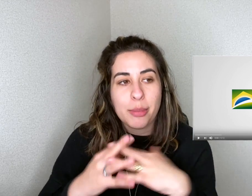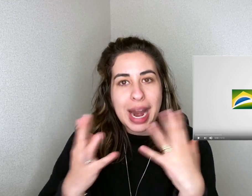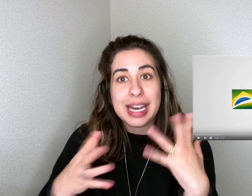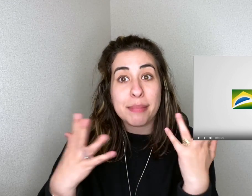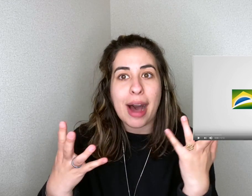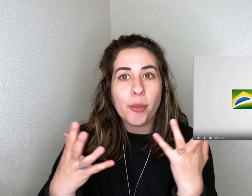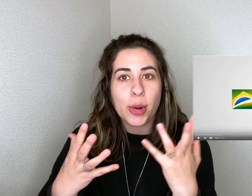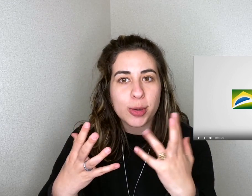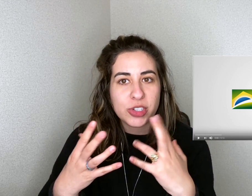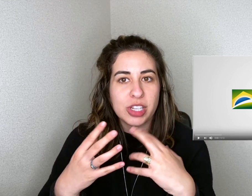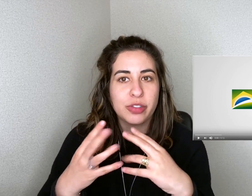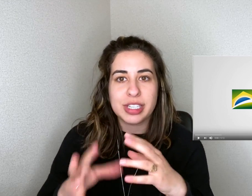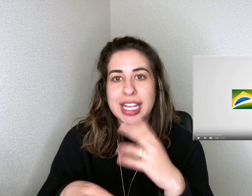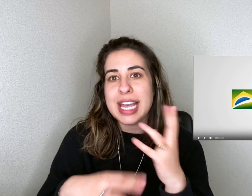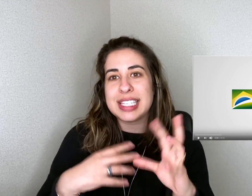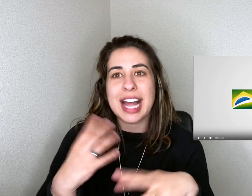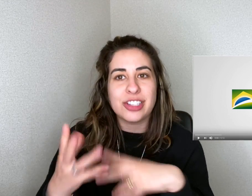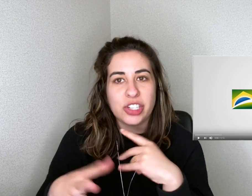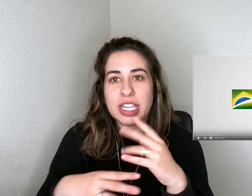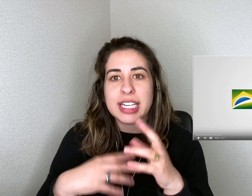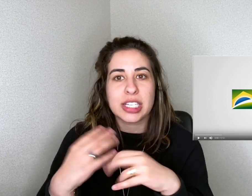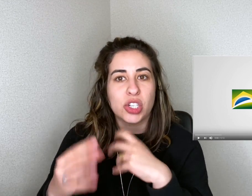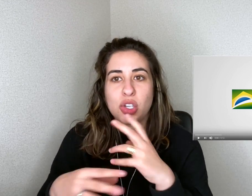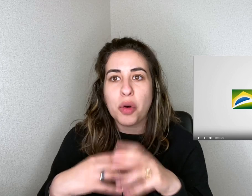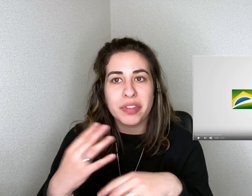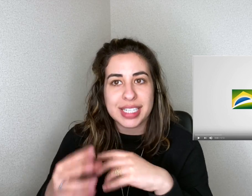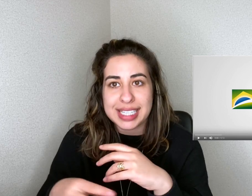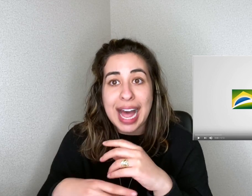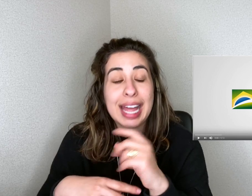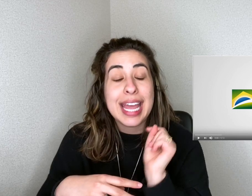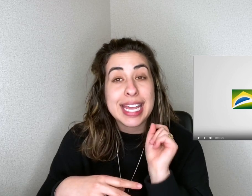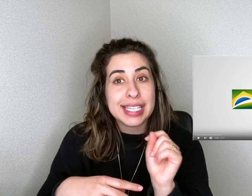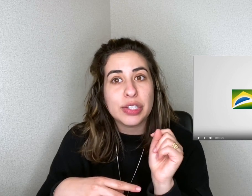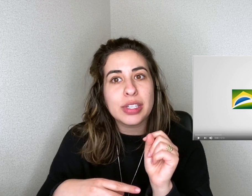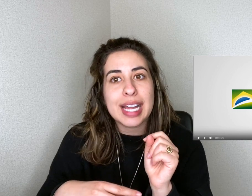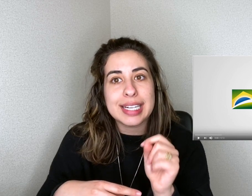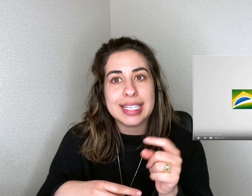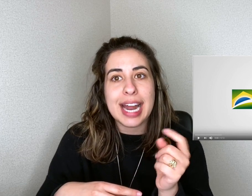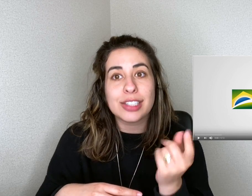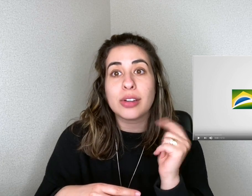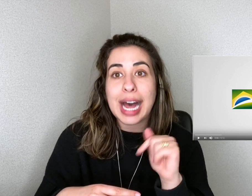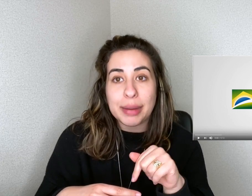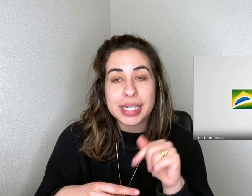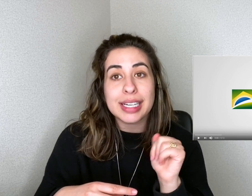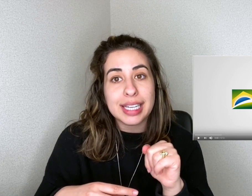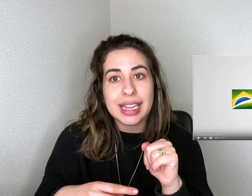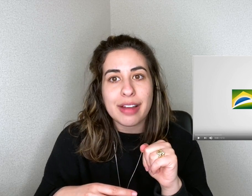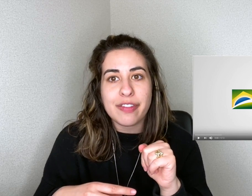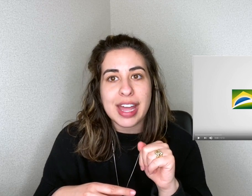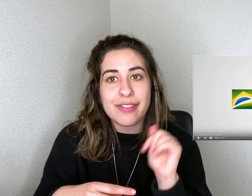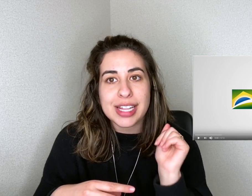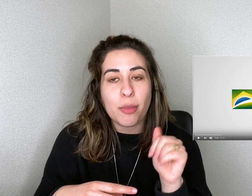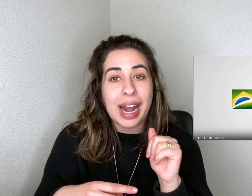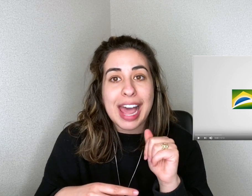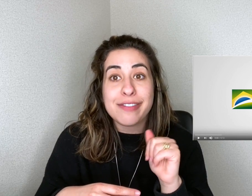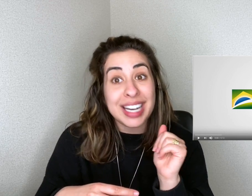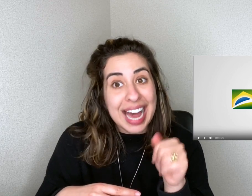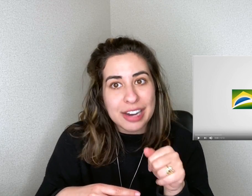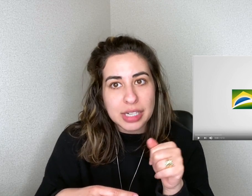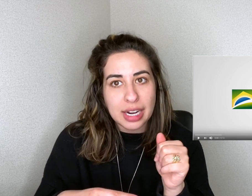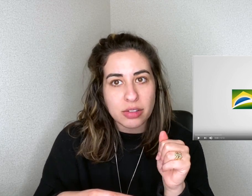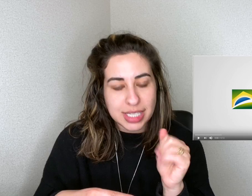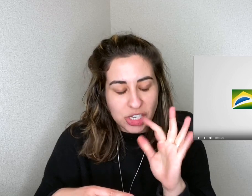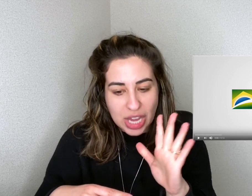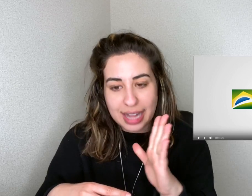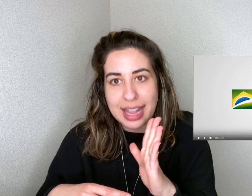dias para animar um pouco os dias de vocês, dar dicas, a gente conversar. E se tudo der certo, amanhã, quinta-feira, vai ter uma live